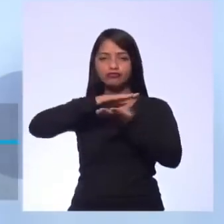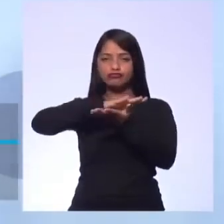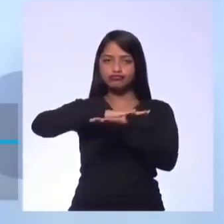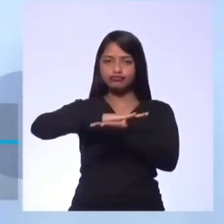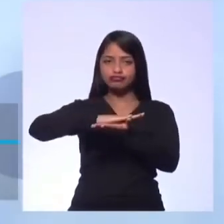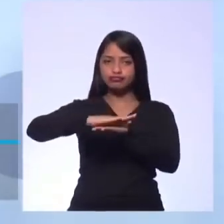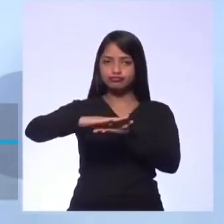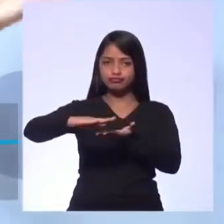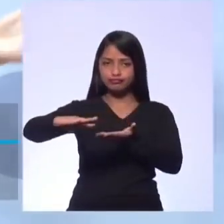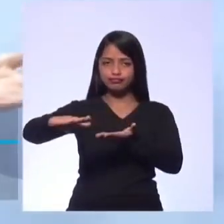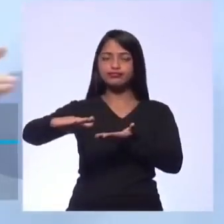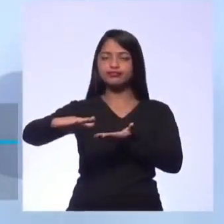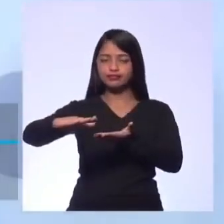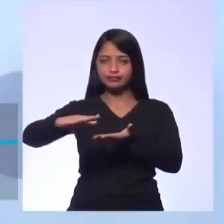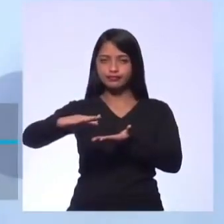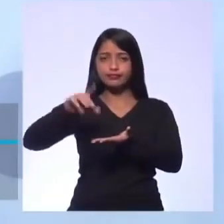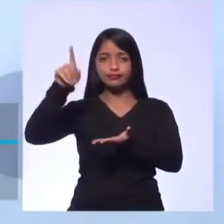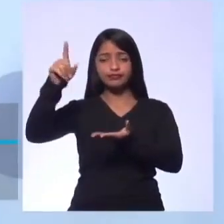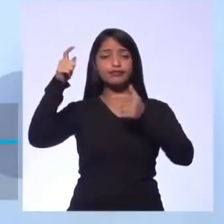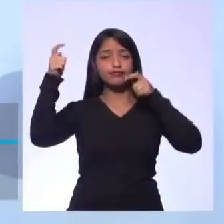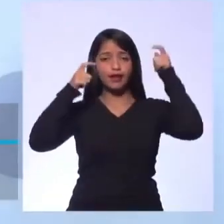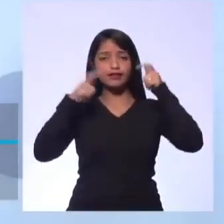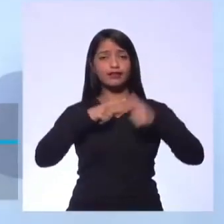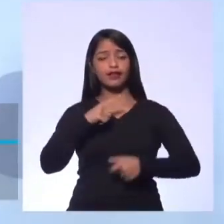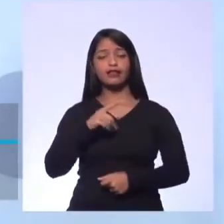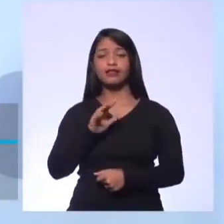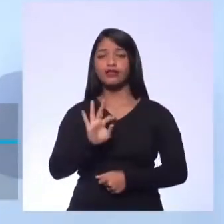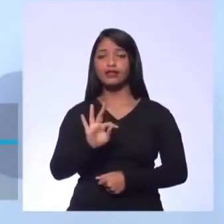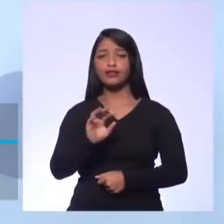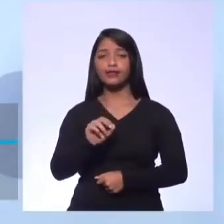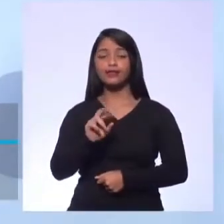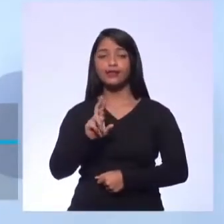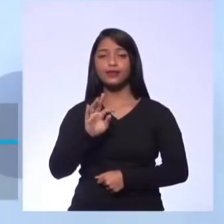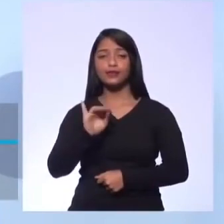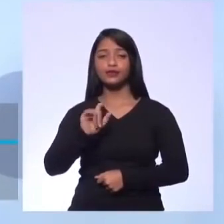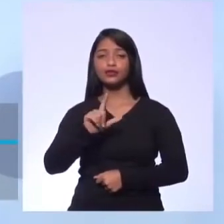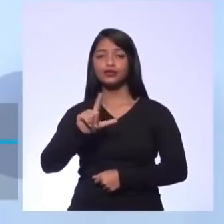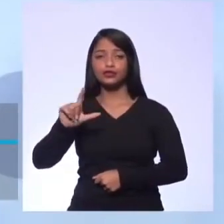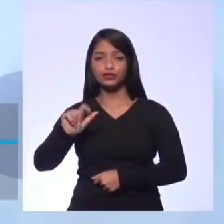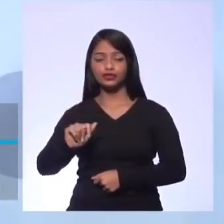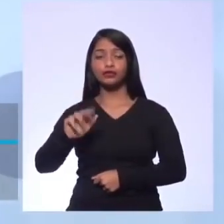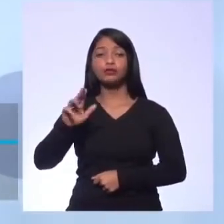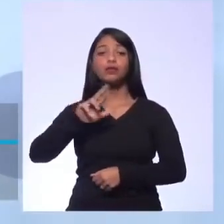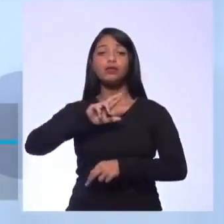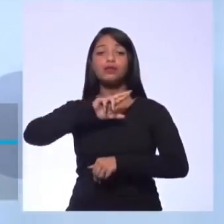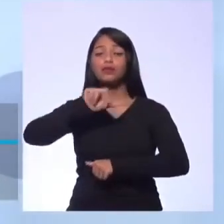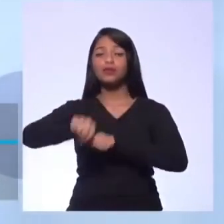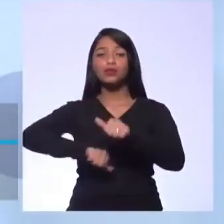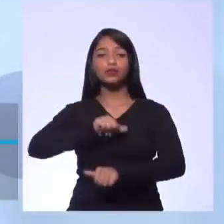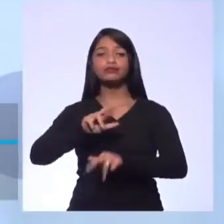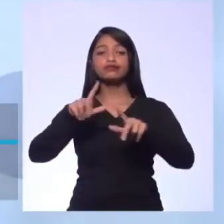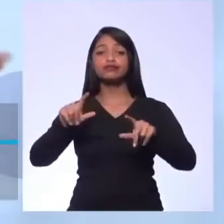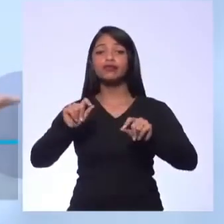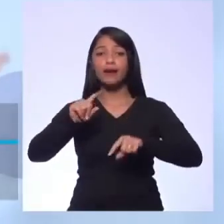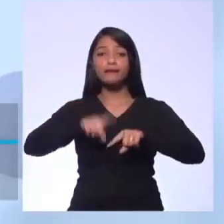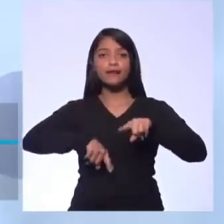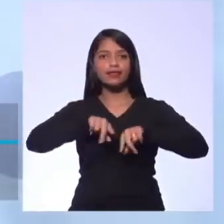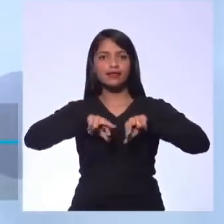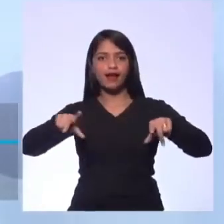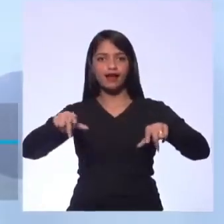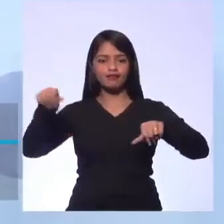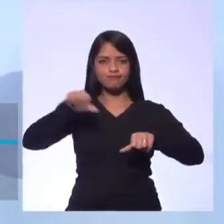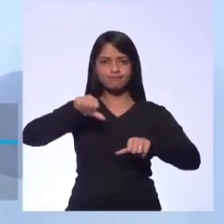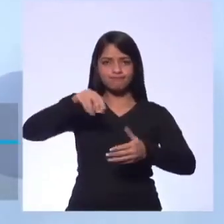achatado, a tortilha, né? No México também tem a tortilha, e aí vai mudar o ingrediente. Então, o burrito, o